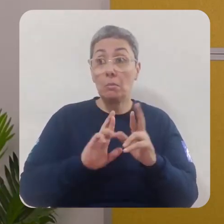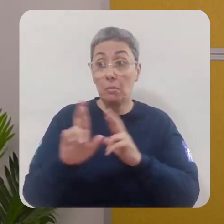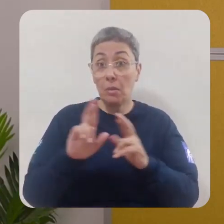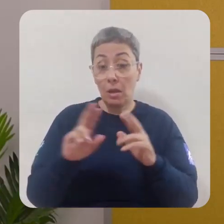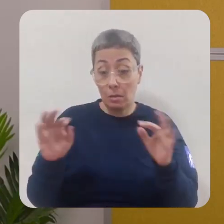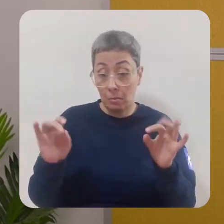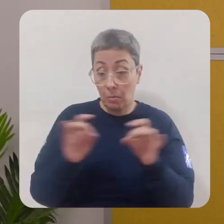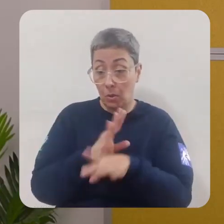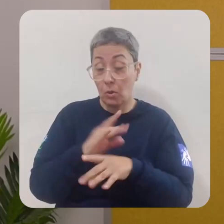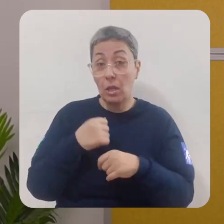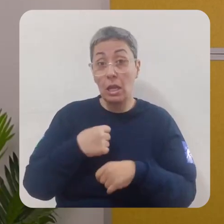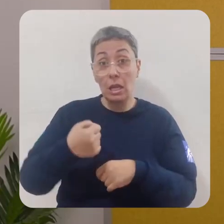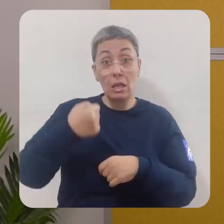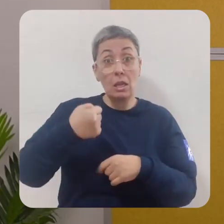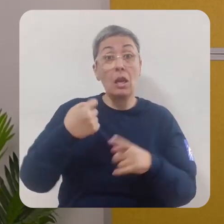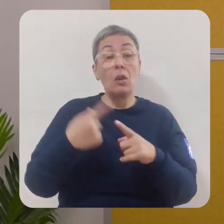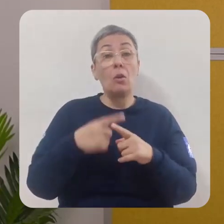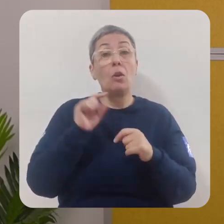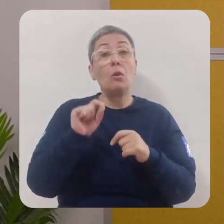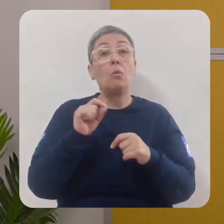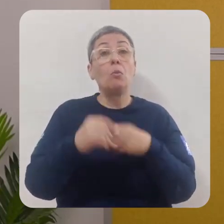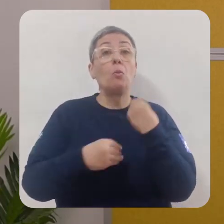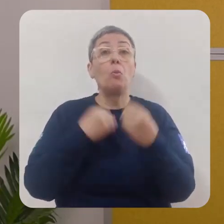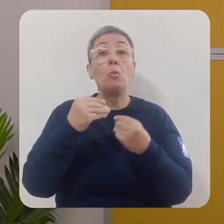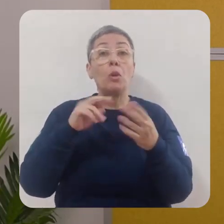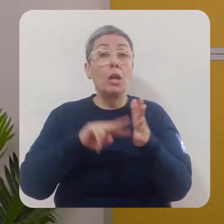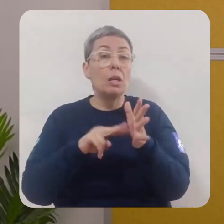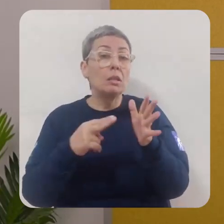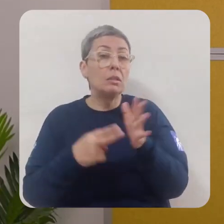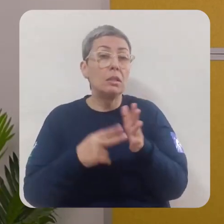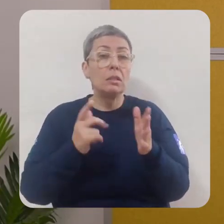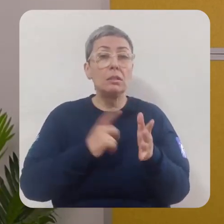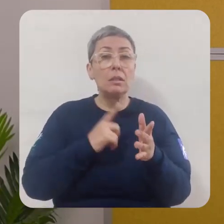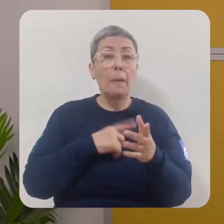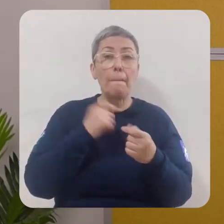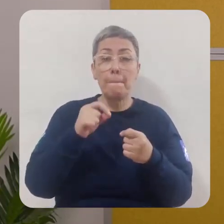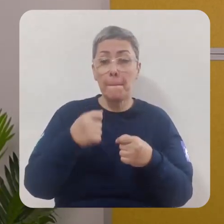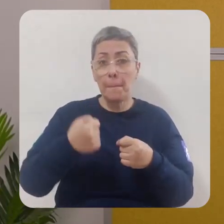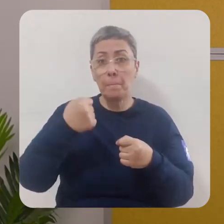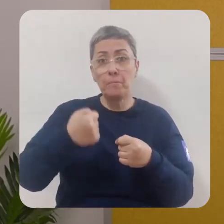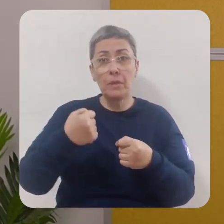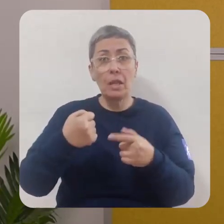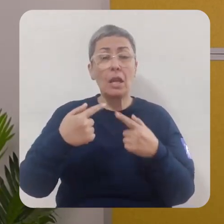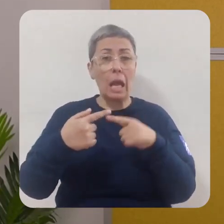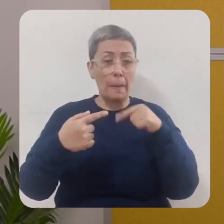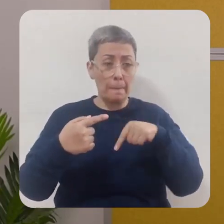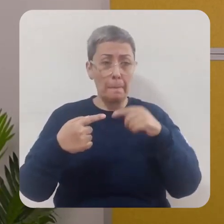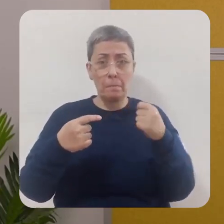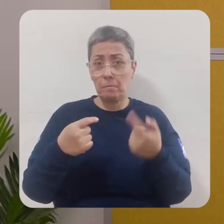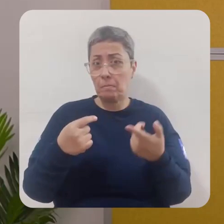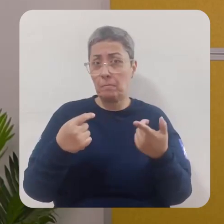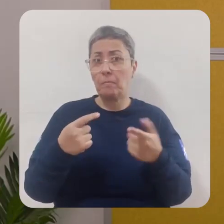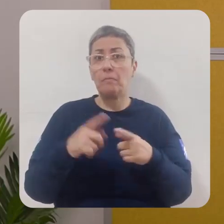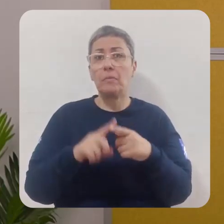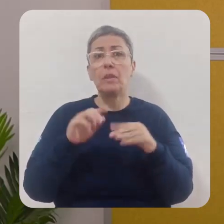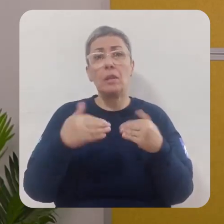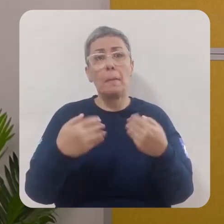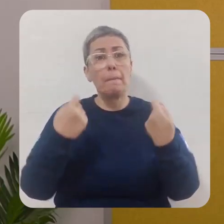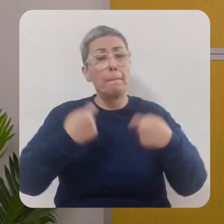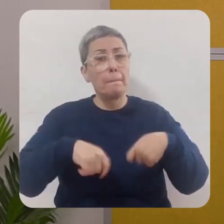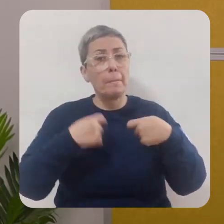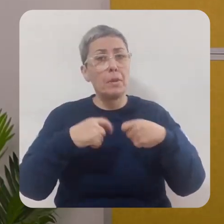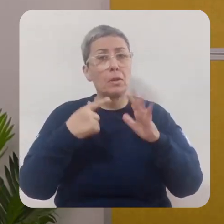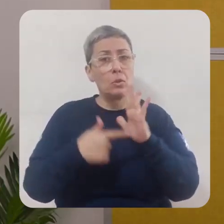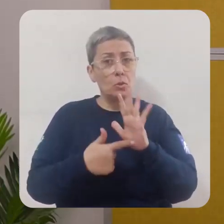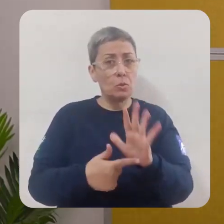ele se relaciona como caneca? Então, ao que ele dá significado como caneca? A própria caneca, né? Então,